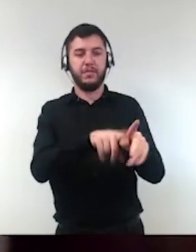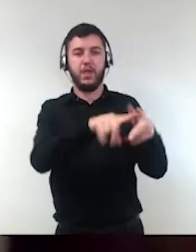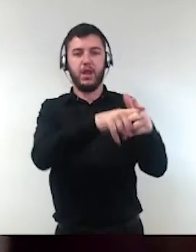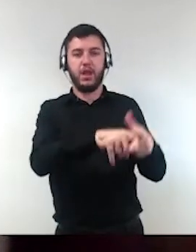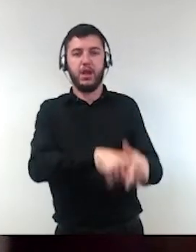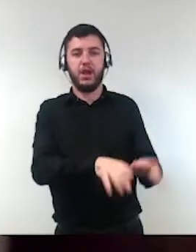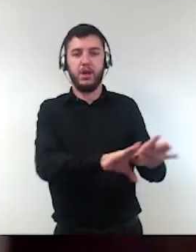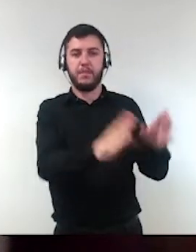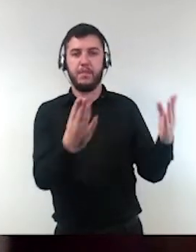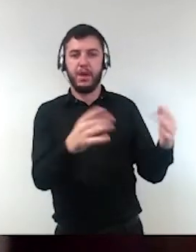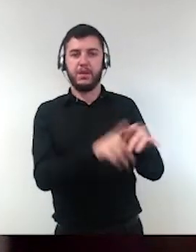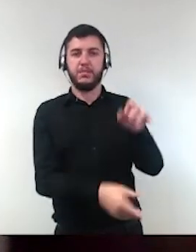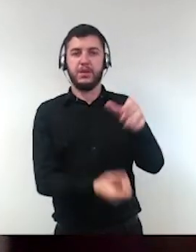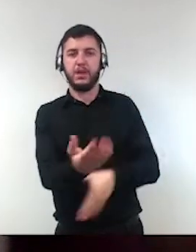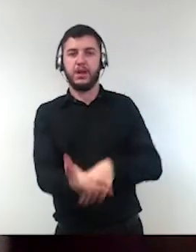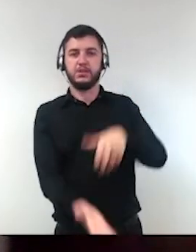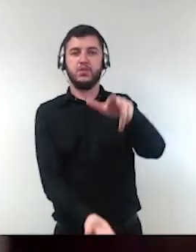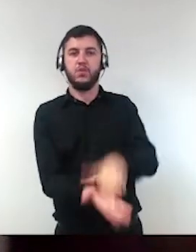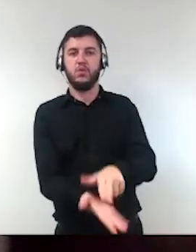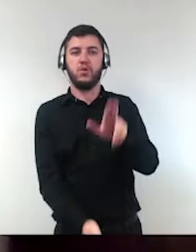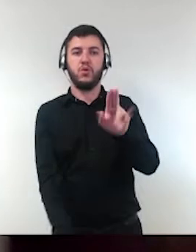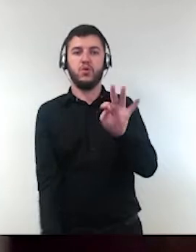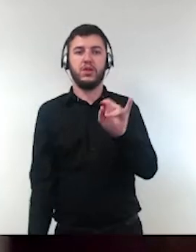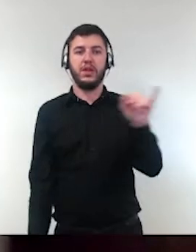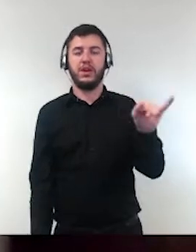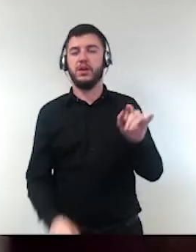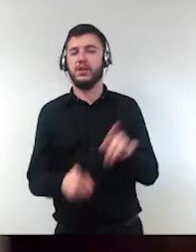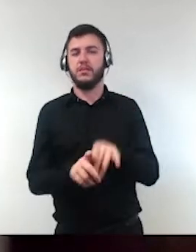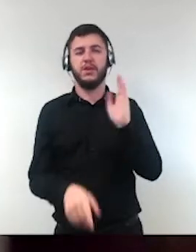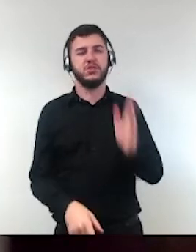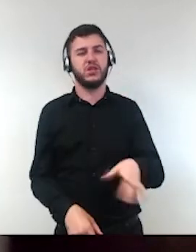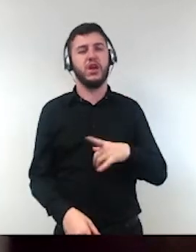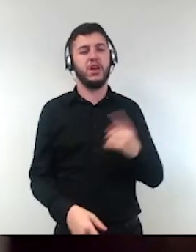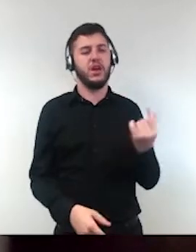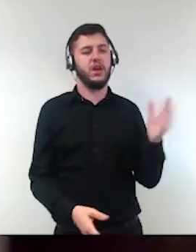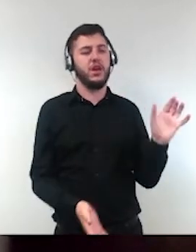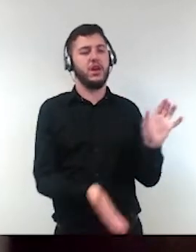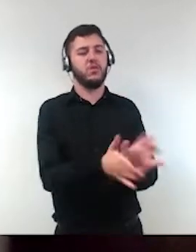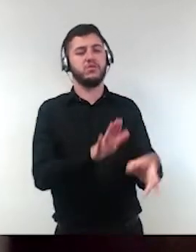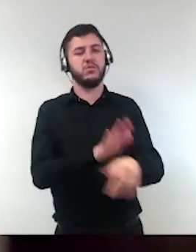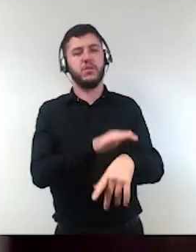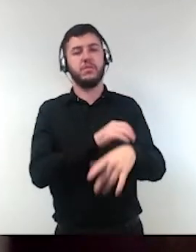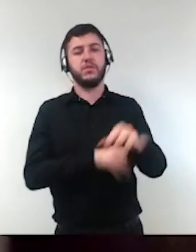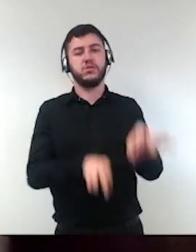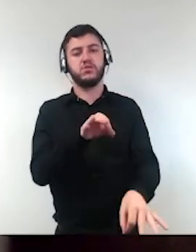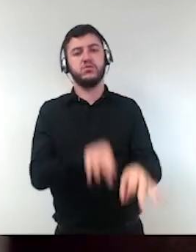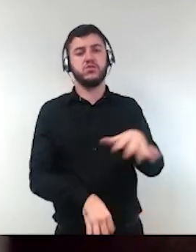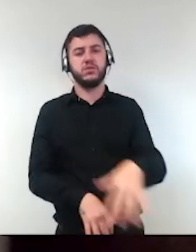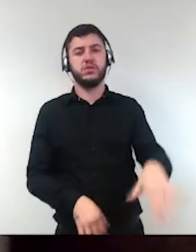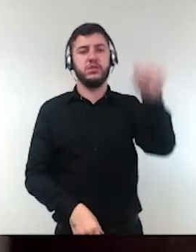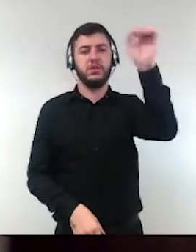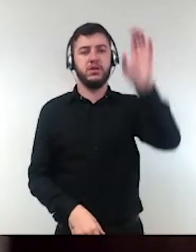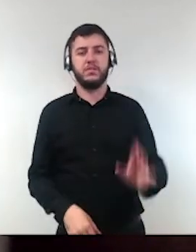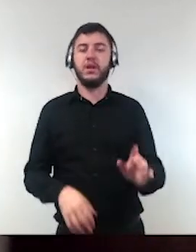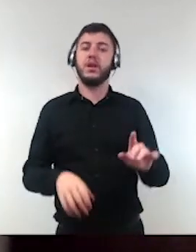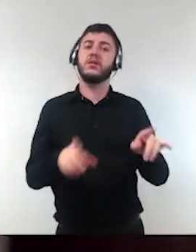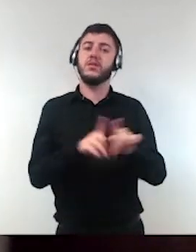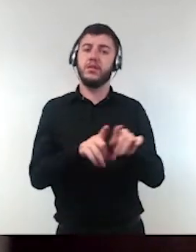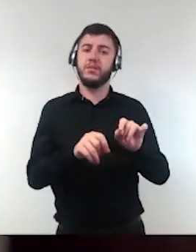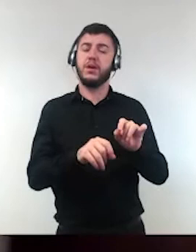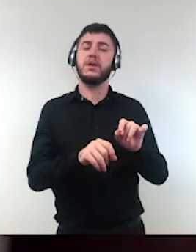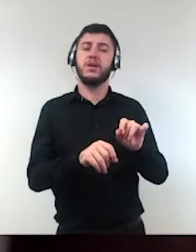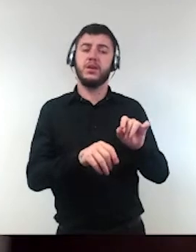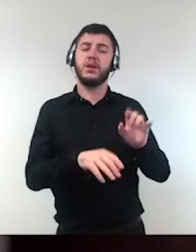criação de UTIs, tudo isso recurso destinado da Justiça brasileira diretamente